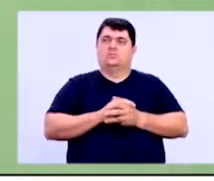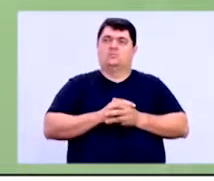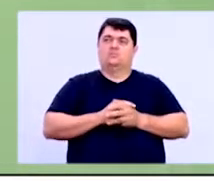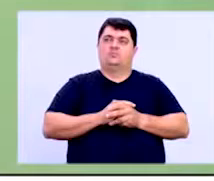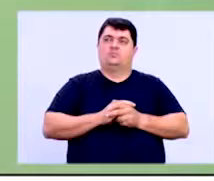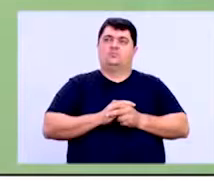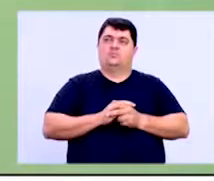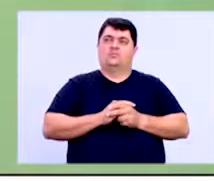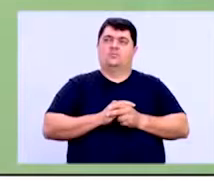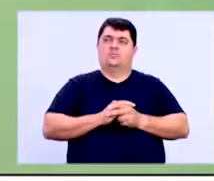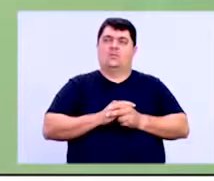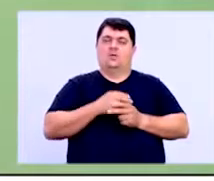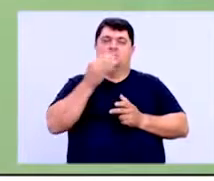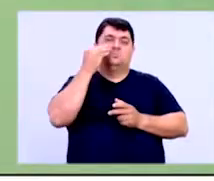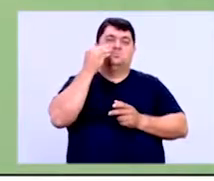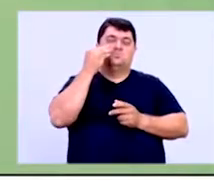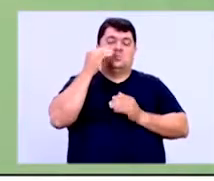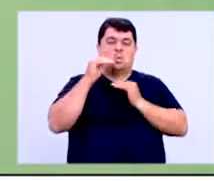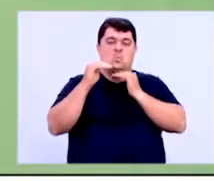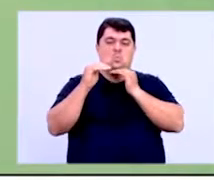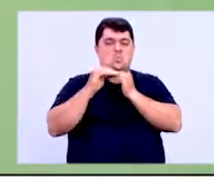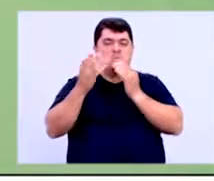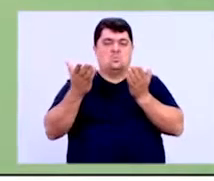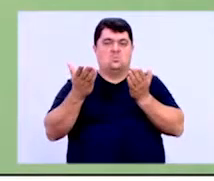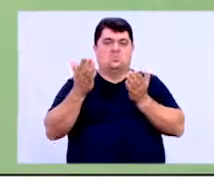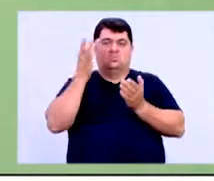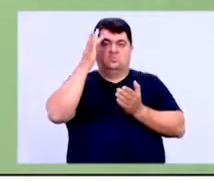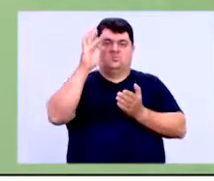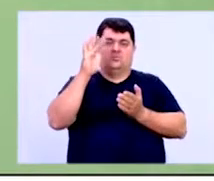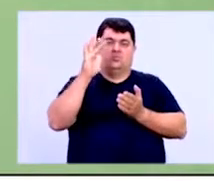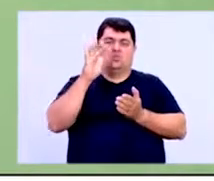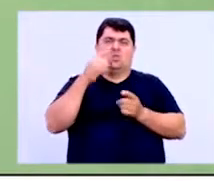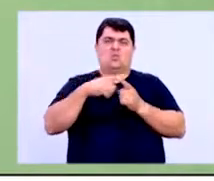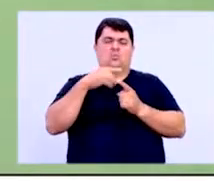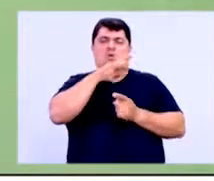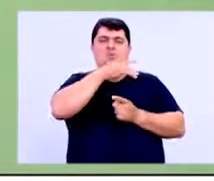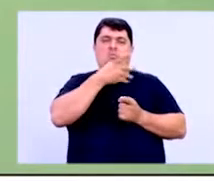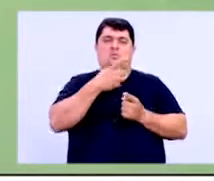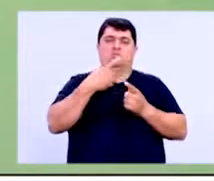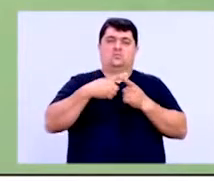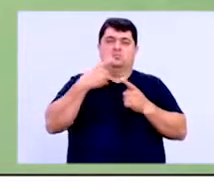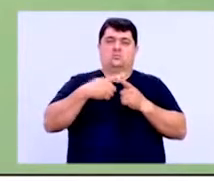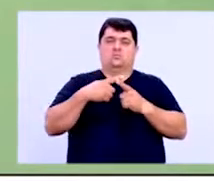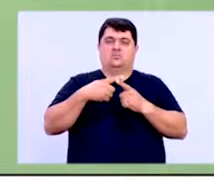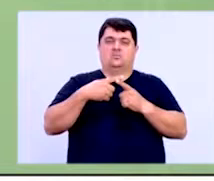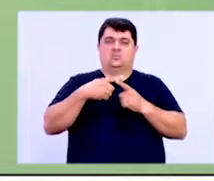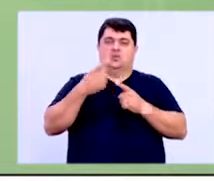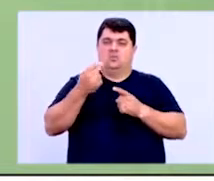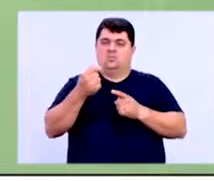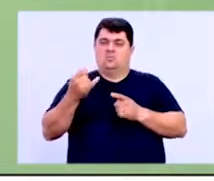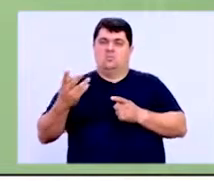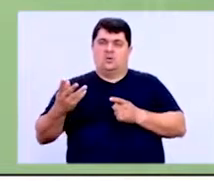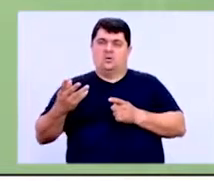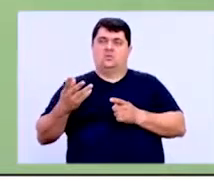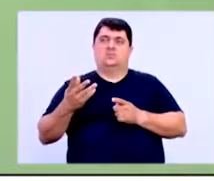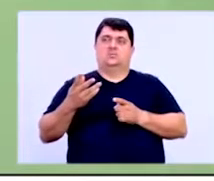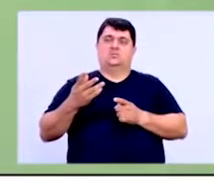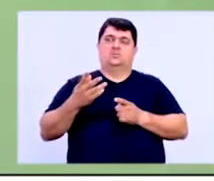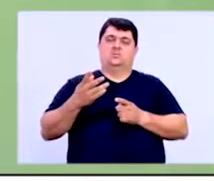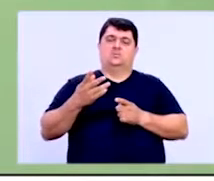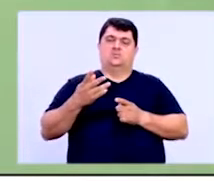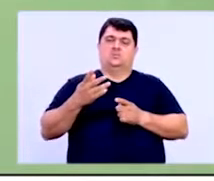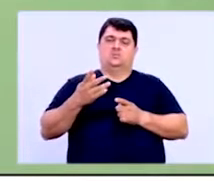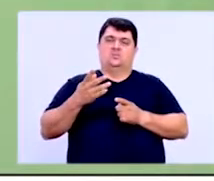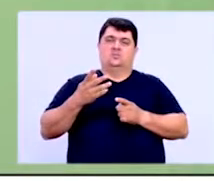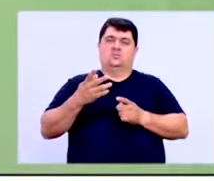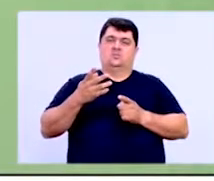ele decide seguir ou não aquele preço, né? E qual é a desvantagem? Os preços definidos por este